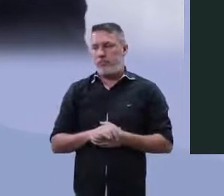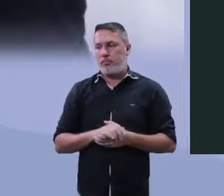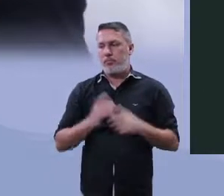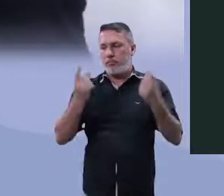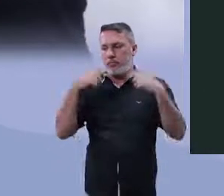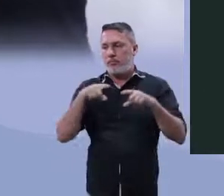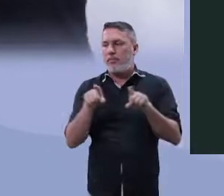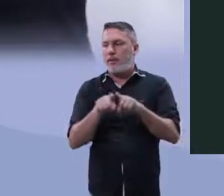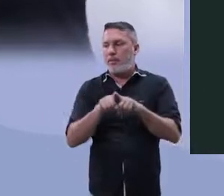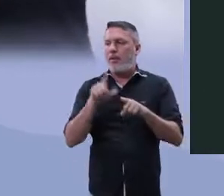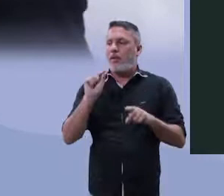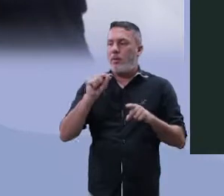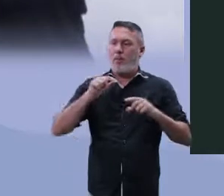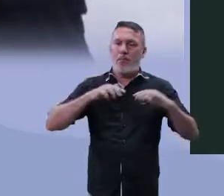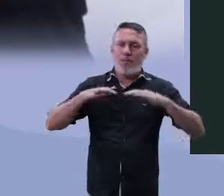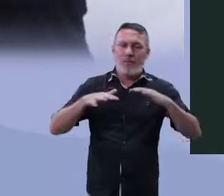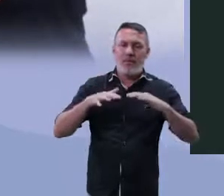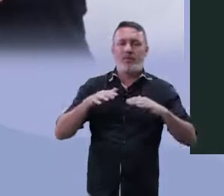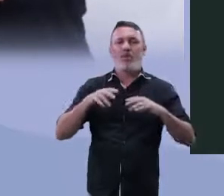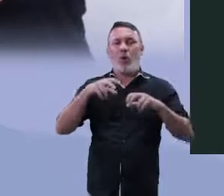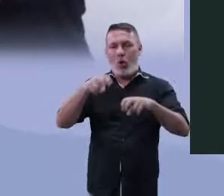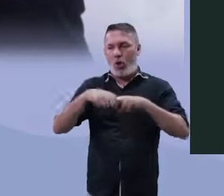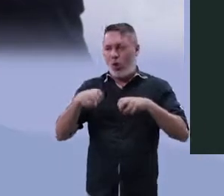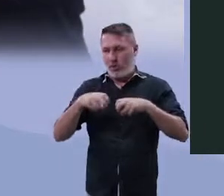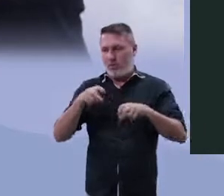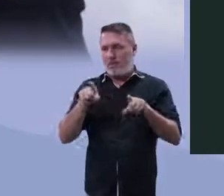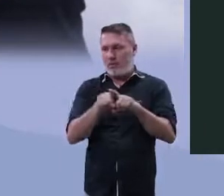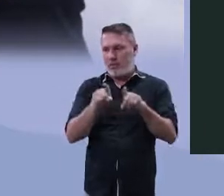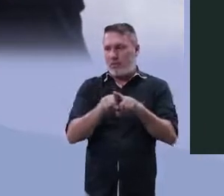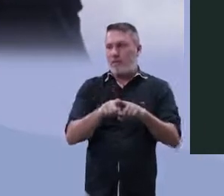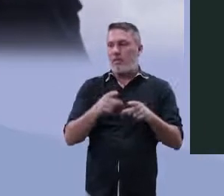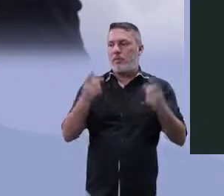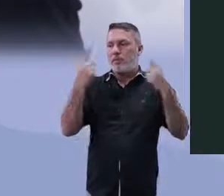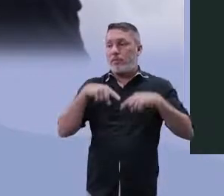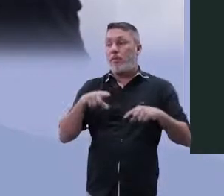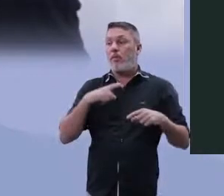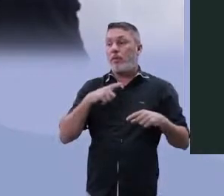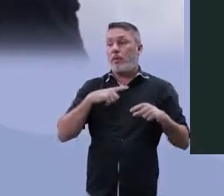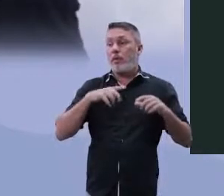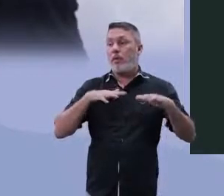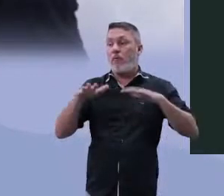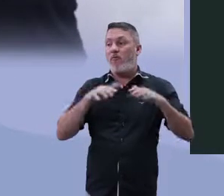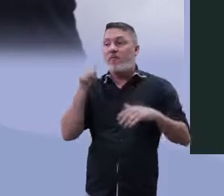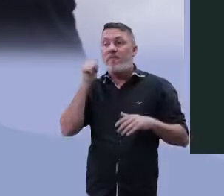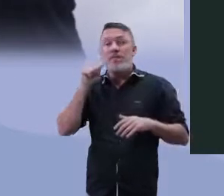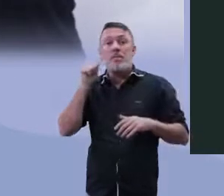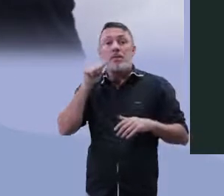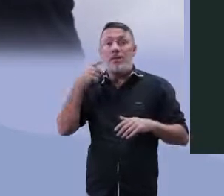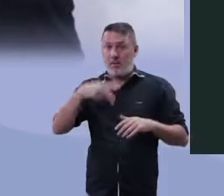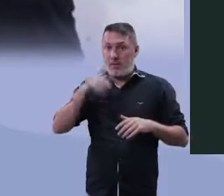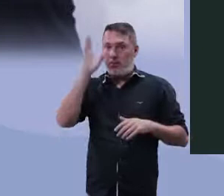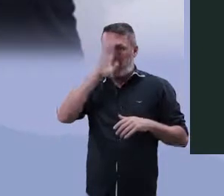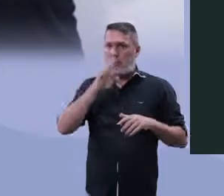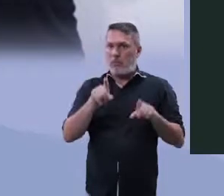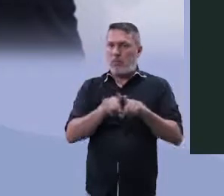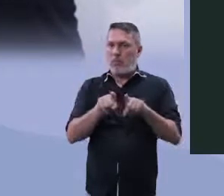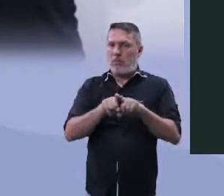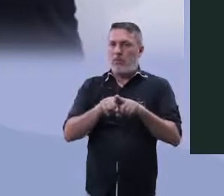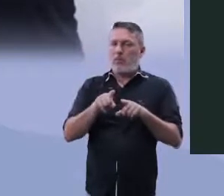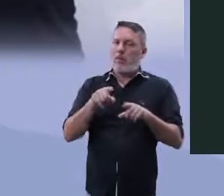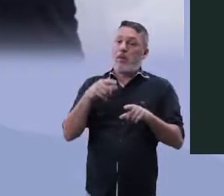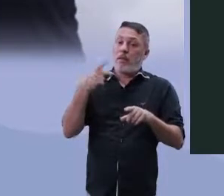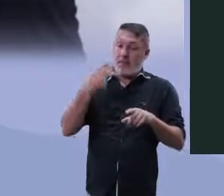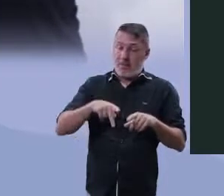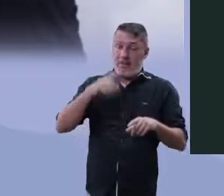continuo, né, com a questão dos movimentos de trabalhadores rurais. Depois, o movimento feminista, que no Brasil ele vai